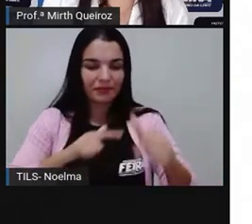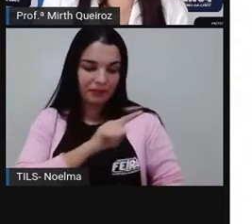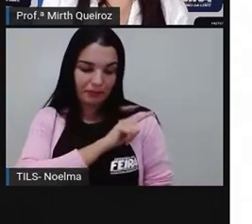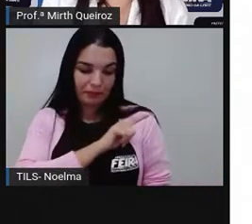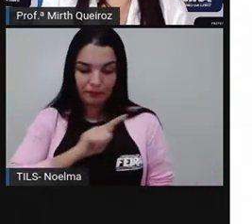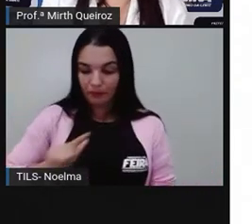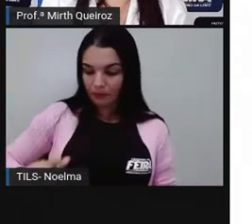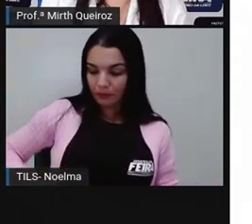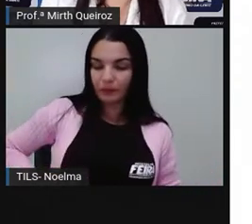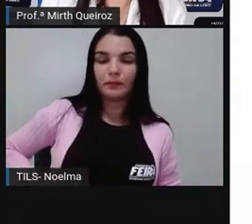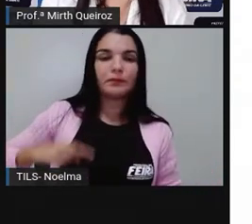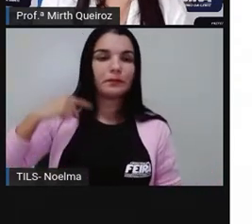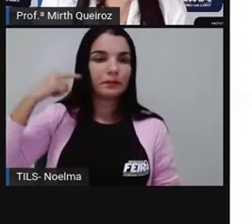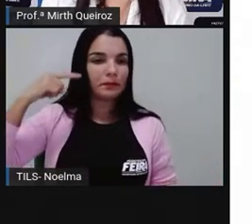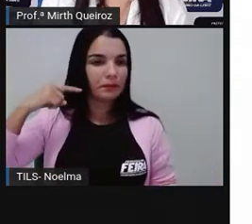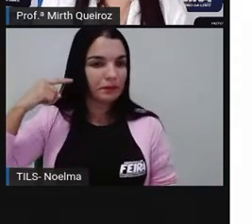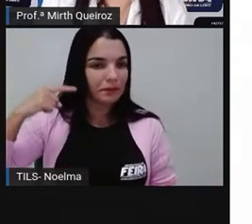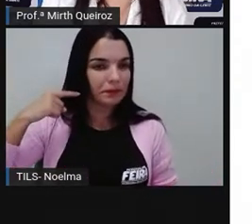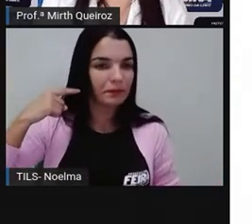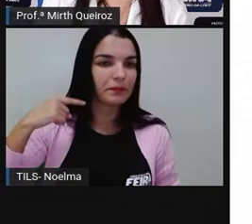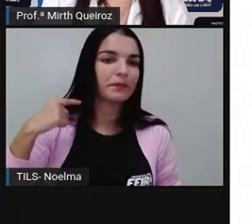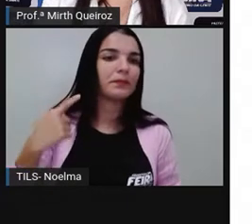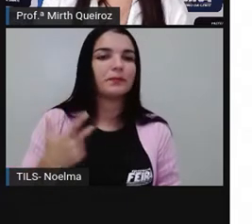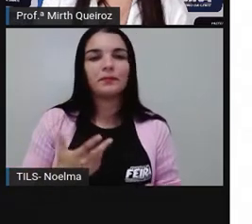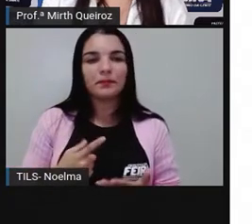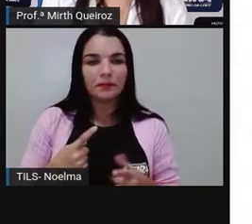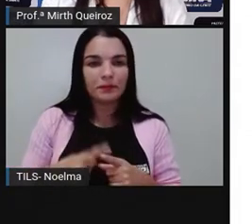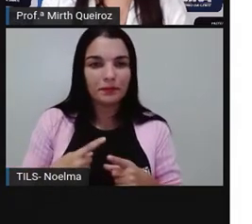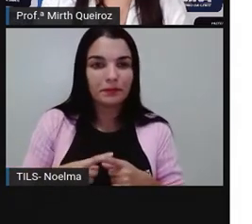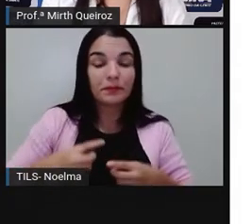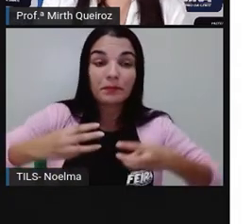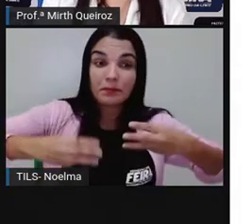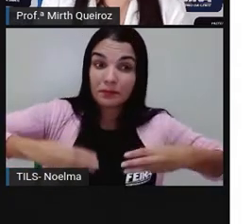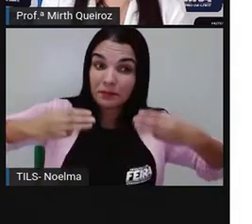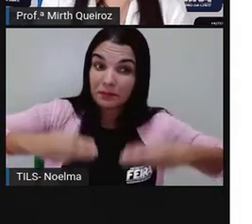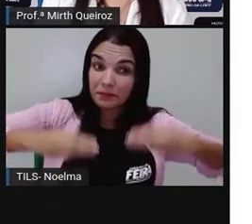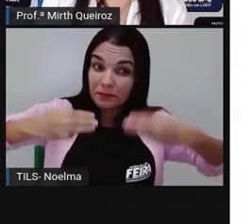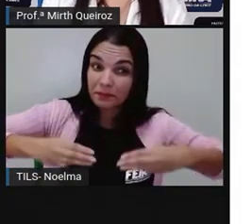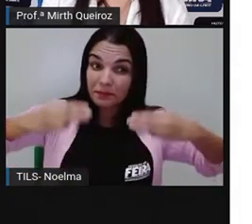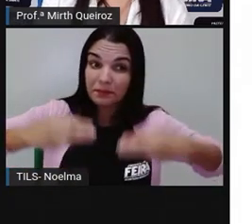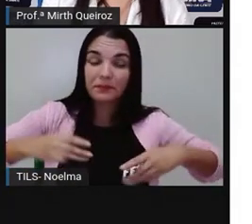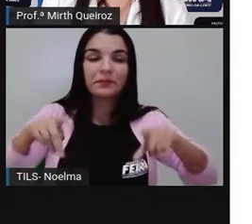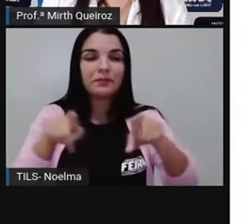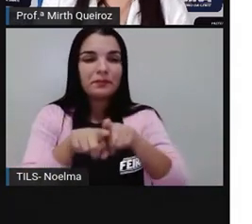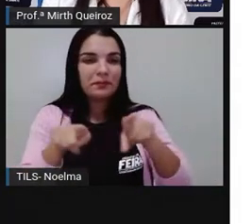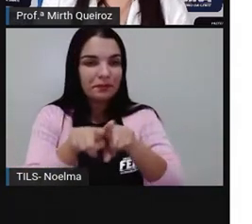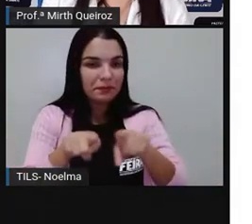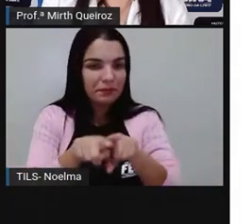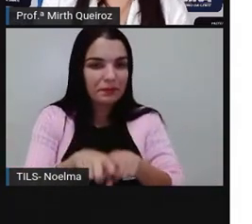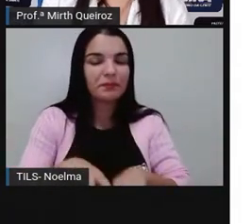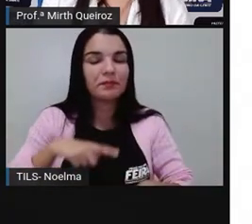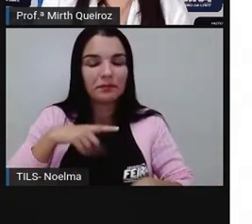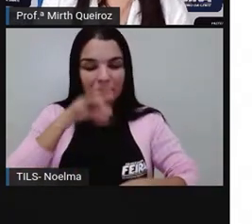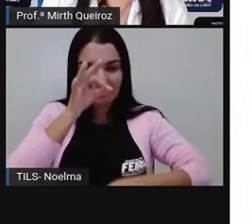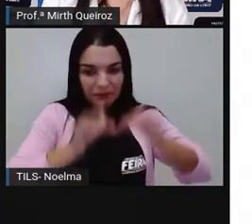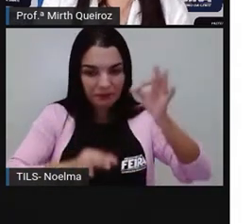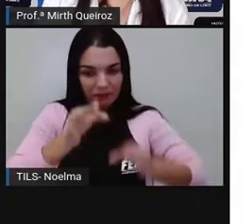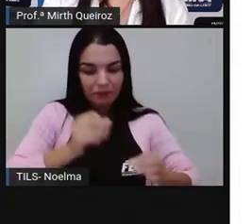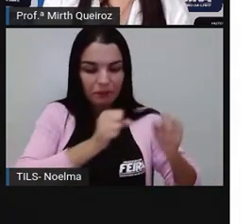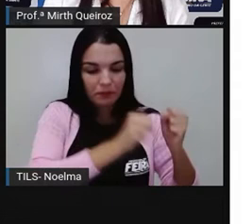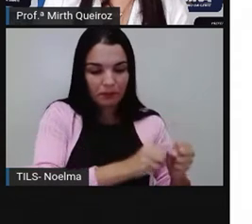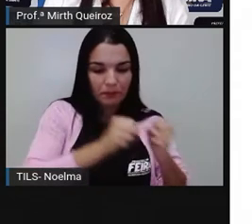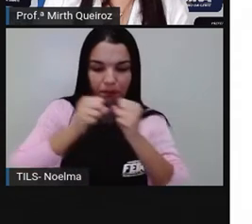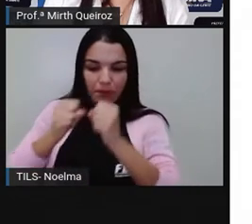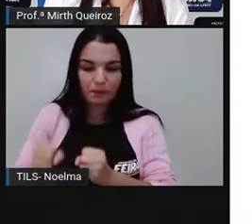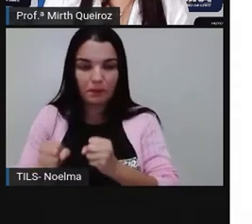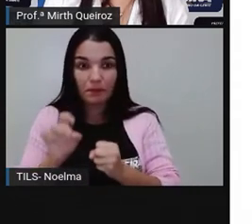governador, pelos deputados, certo? Uma vez que os ministros, que hoje também esse poder, ele não é mais